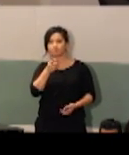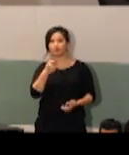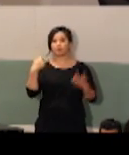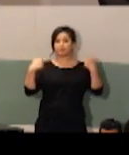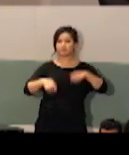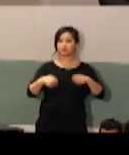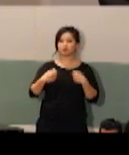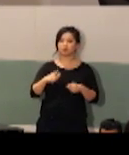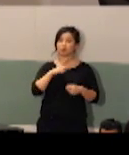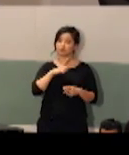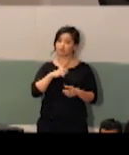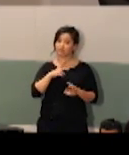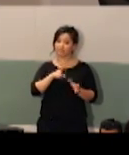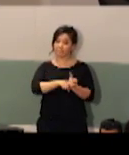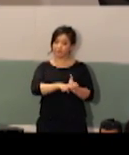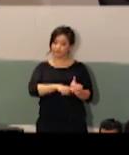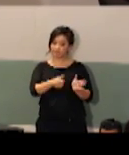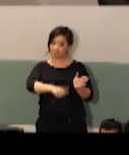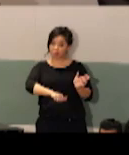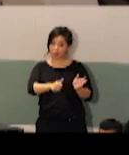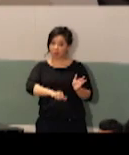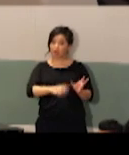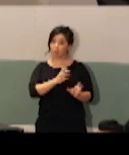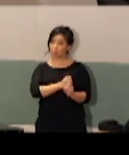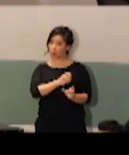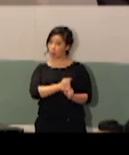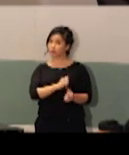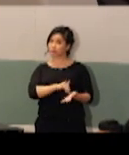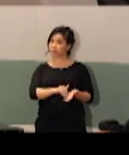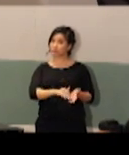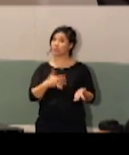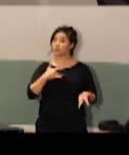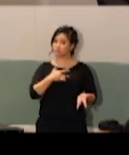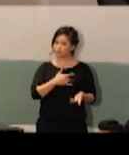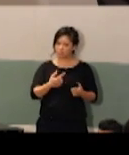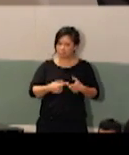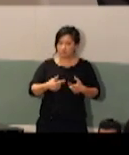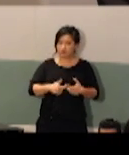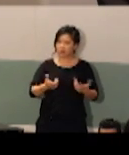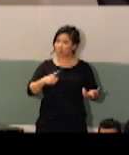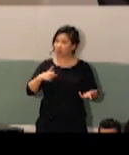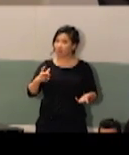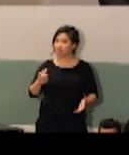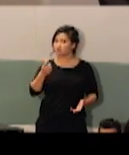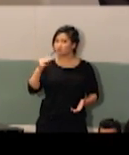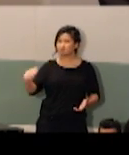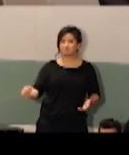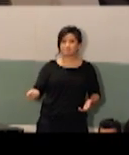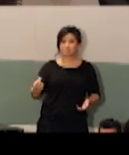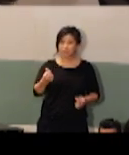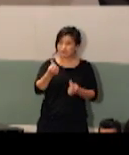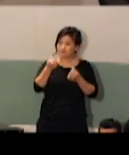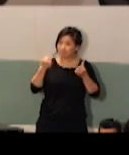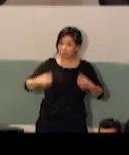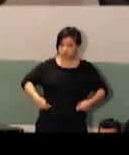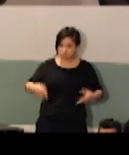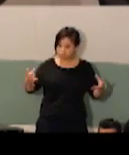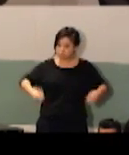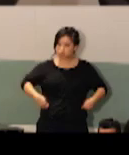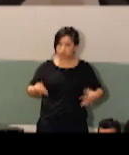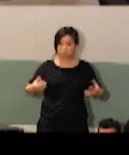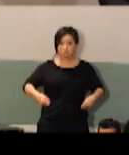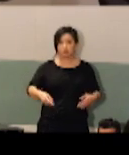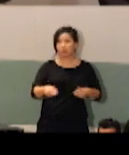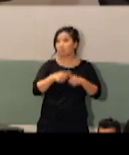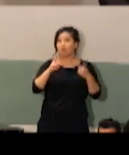da Secretaria de Saúde, porque são milhões que vêm para a Secretaria e não está chegando.